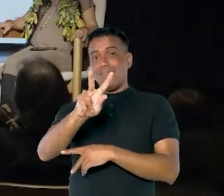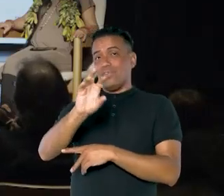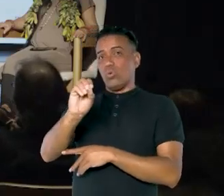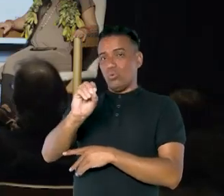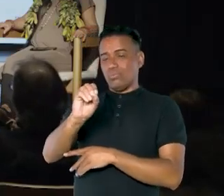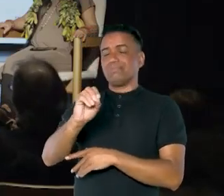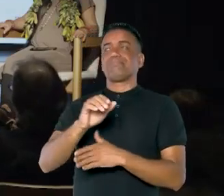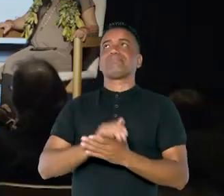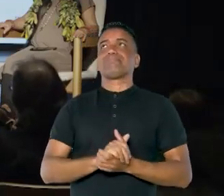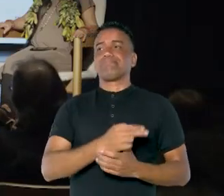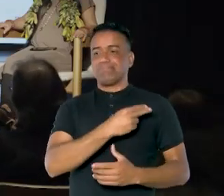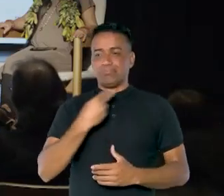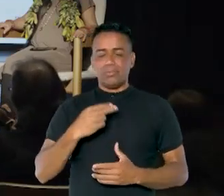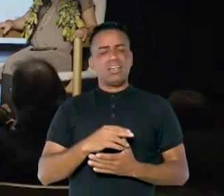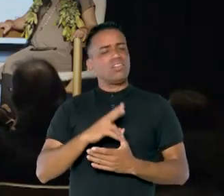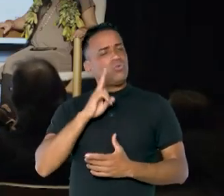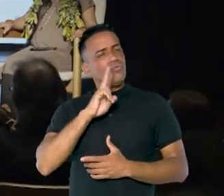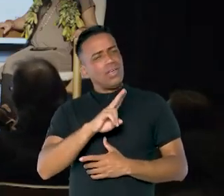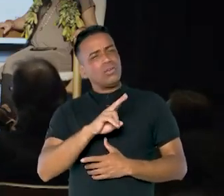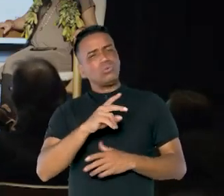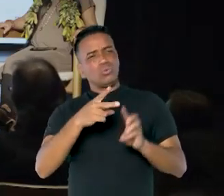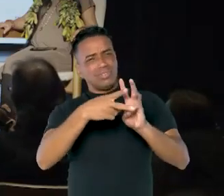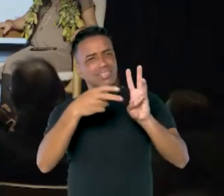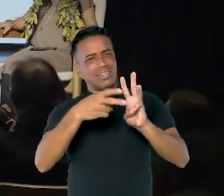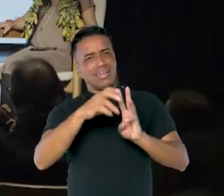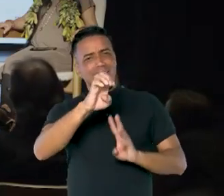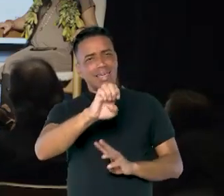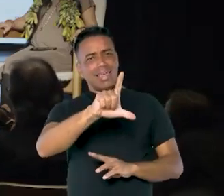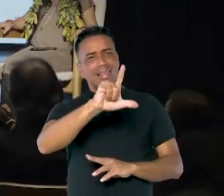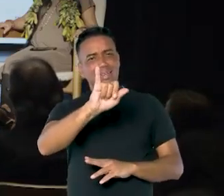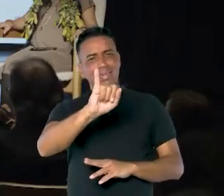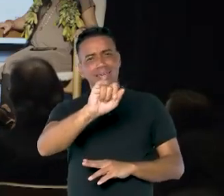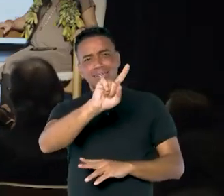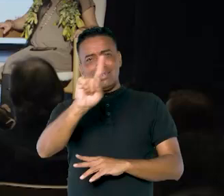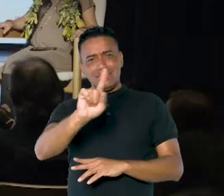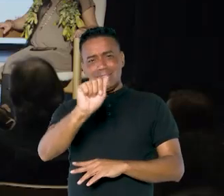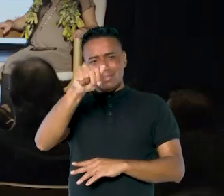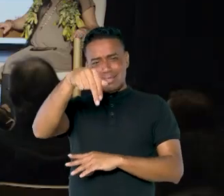E, ouvindo a Elisângela, eu fiquei refletindo sobre